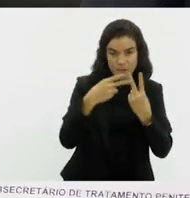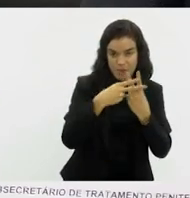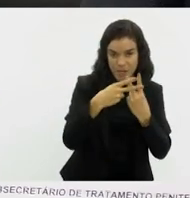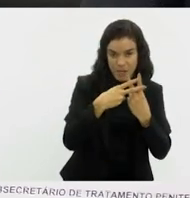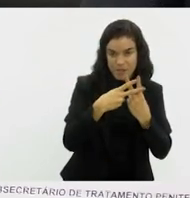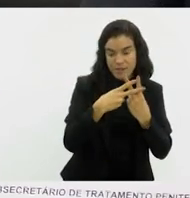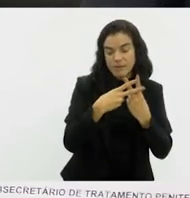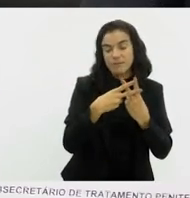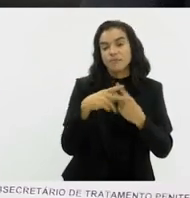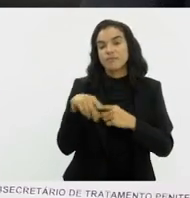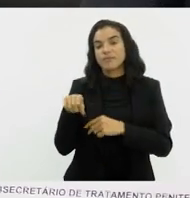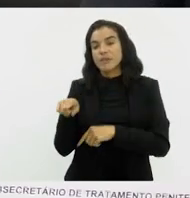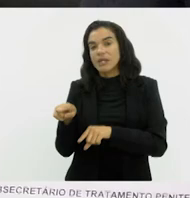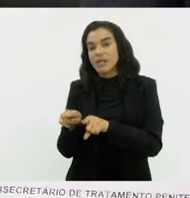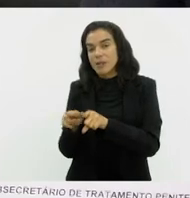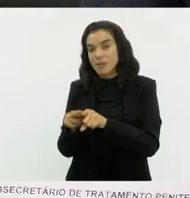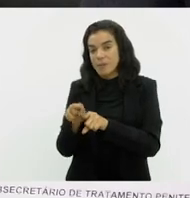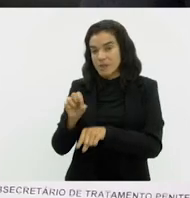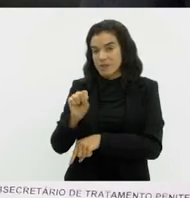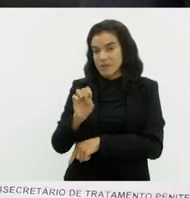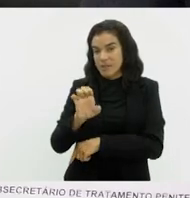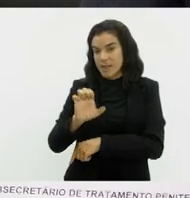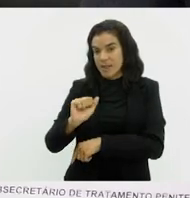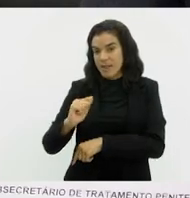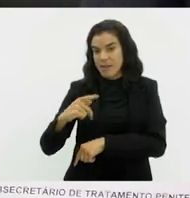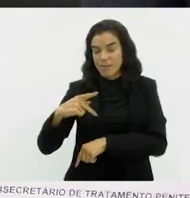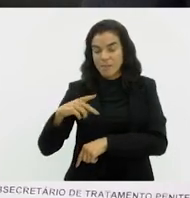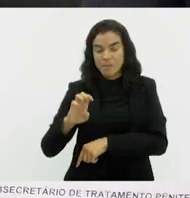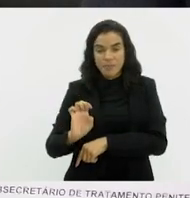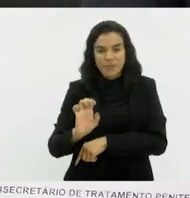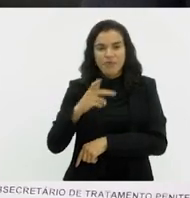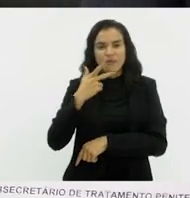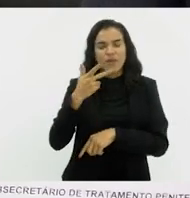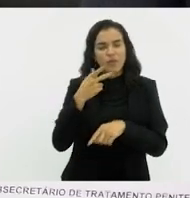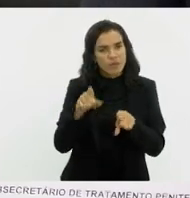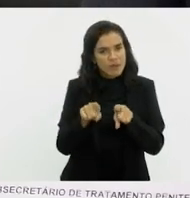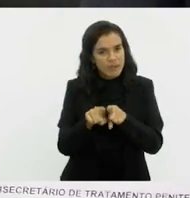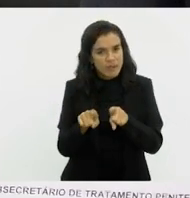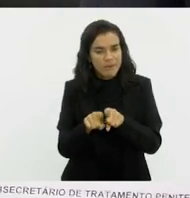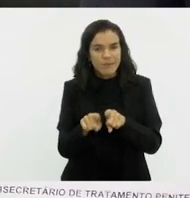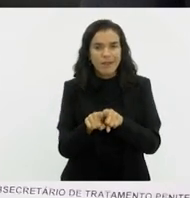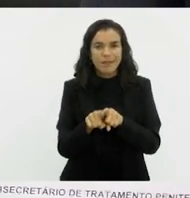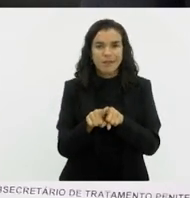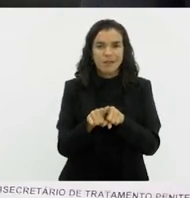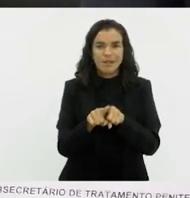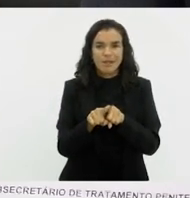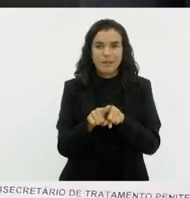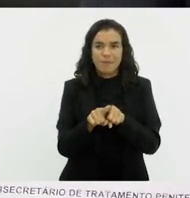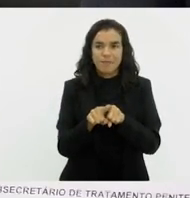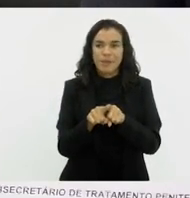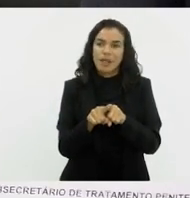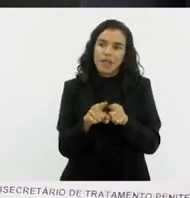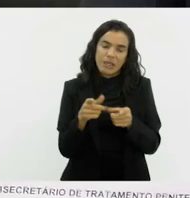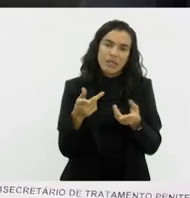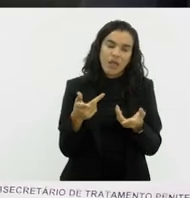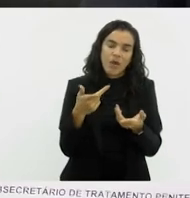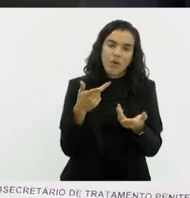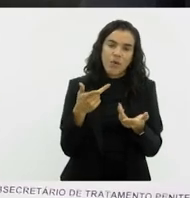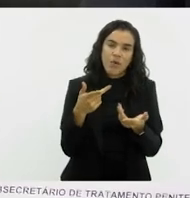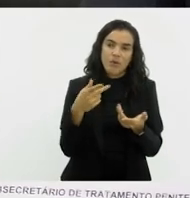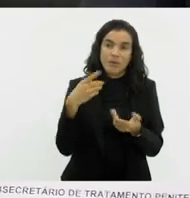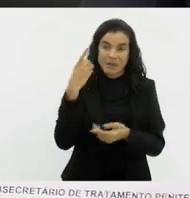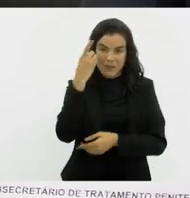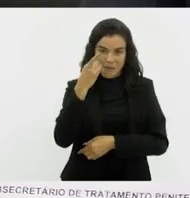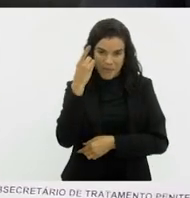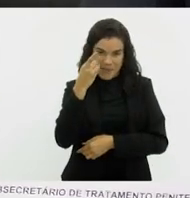Saúde, e com a CEAP. E a gente falou também dessa... E ele me deixou... Ficou essa questão muito bem, doutora